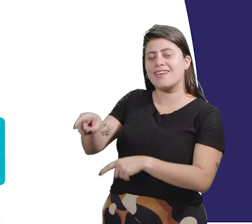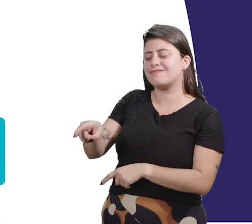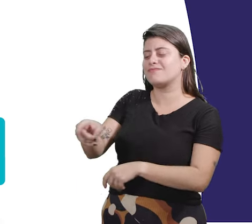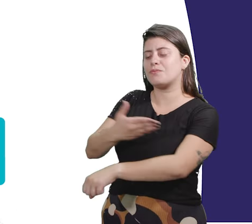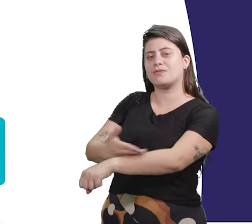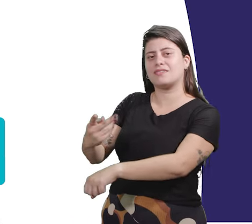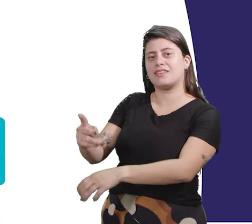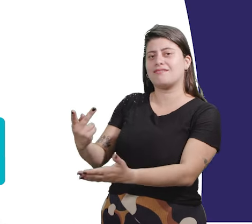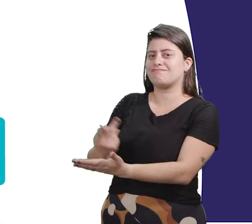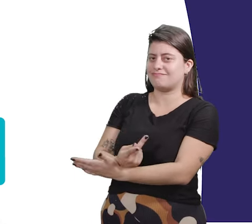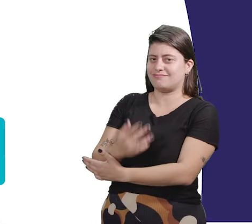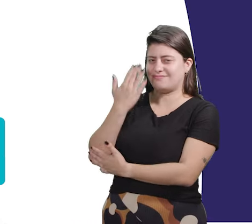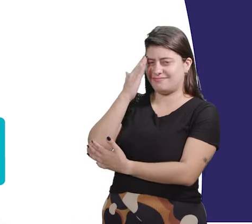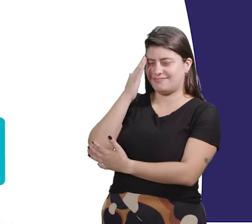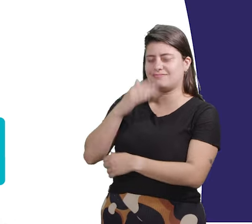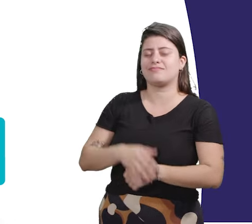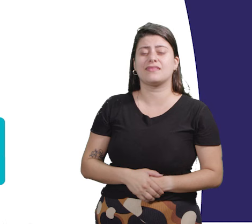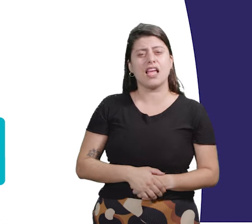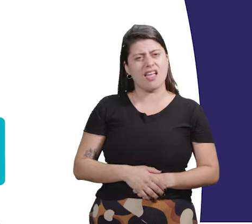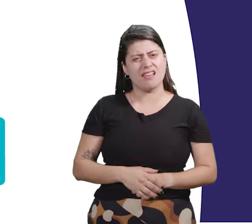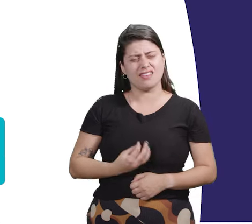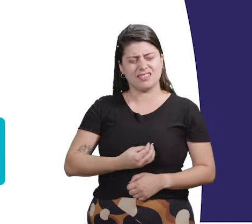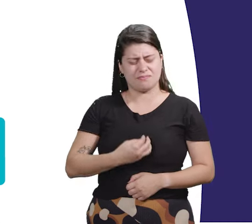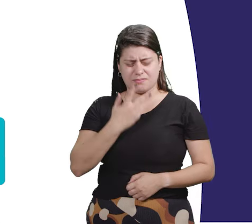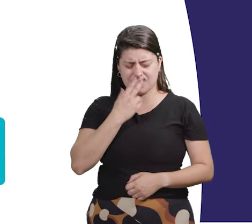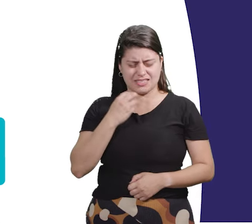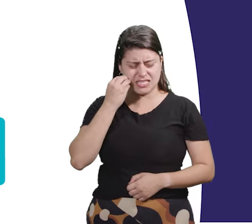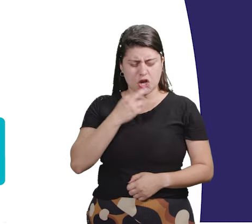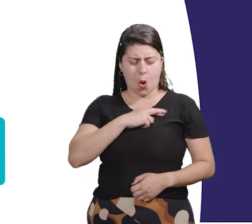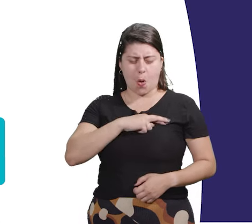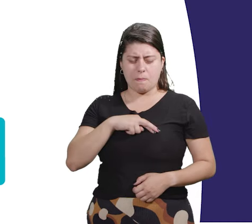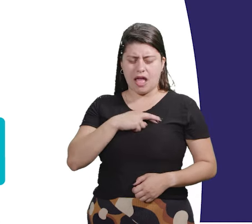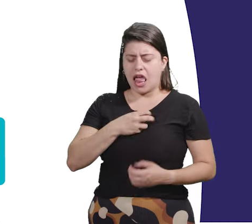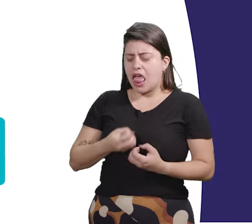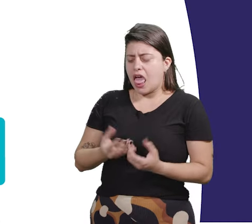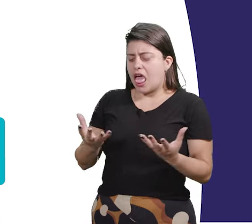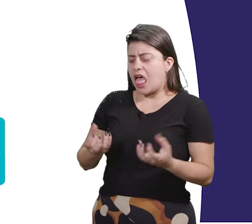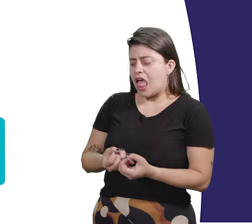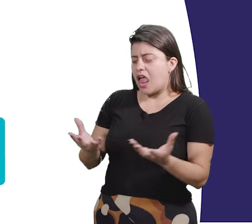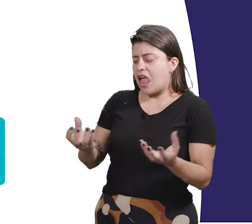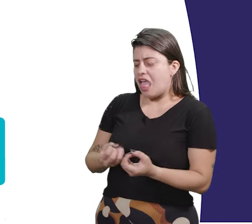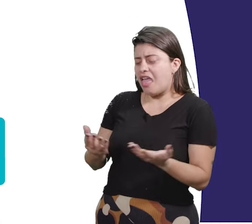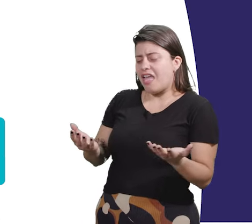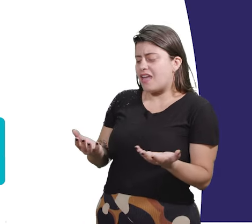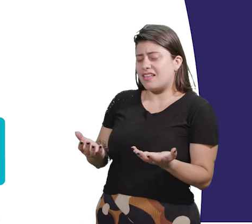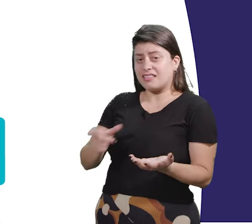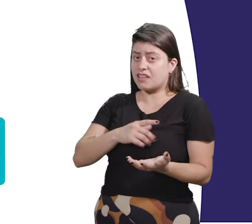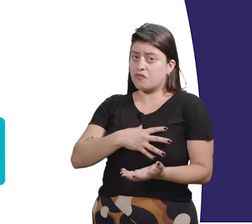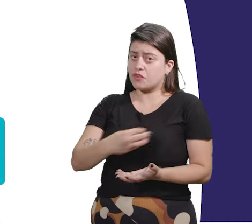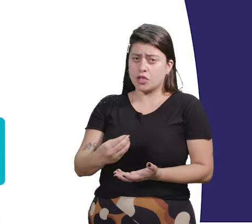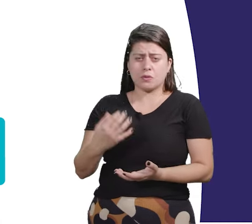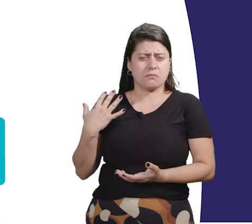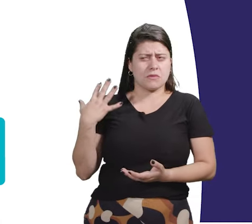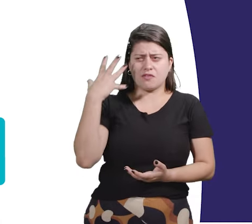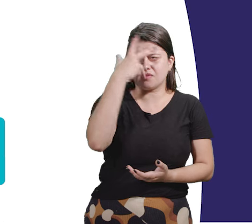ruim. Existe muito romantismo também, né? Gente, crianças são maravilhosas, né? Ter filho é maravilhoso, mas existe